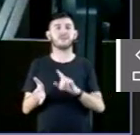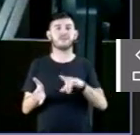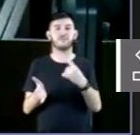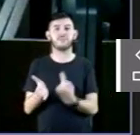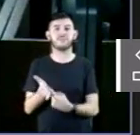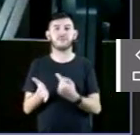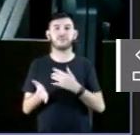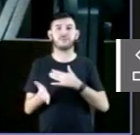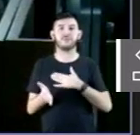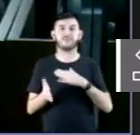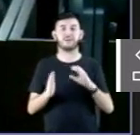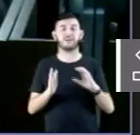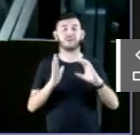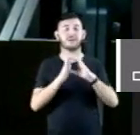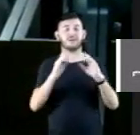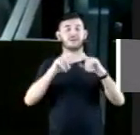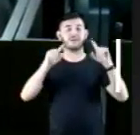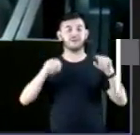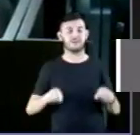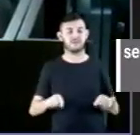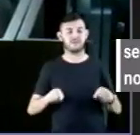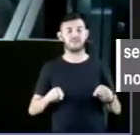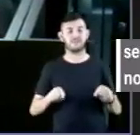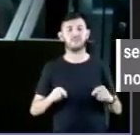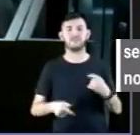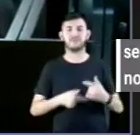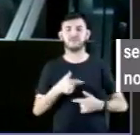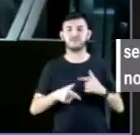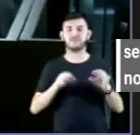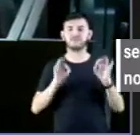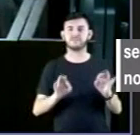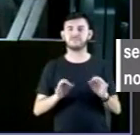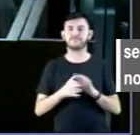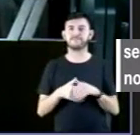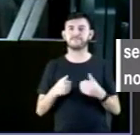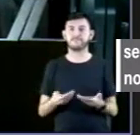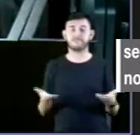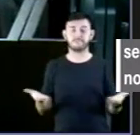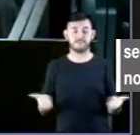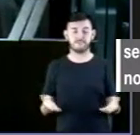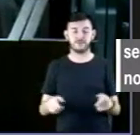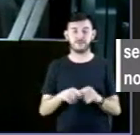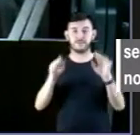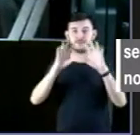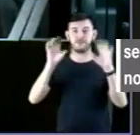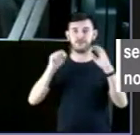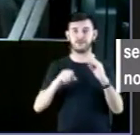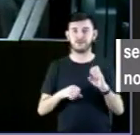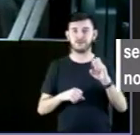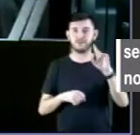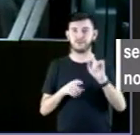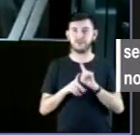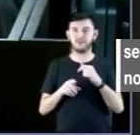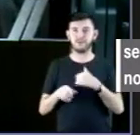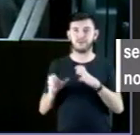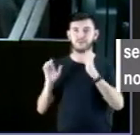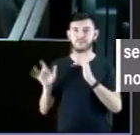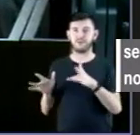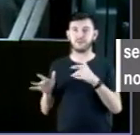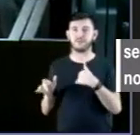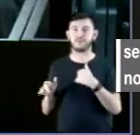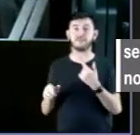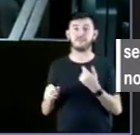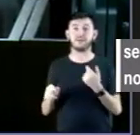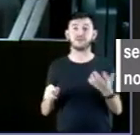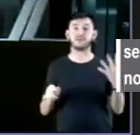como servidor público e deixa o tribunal para atender à convocação do seu presidente